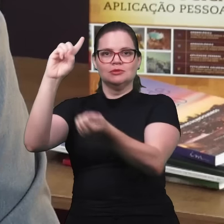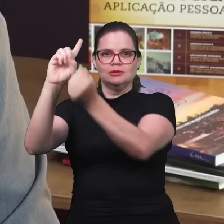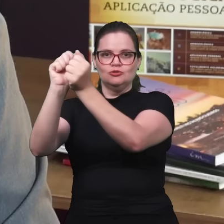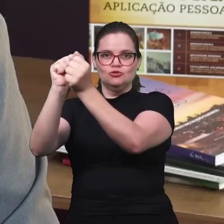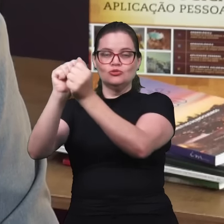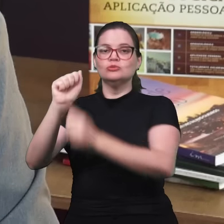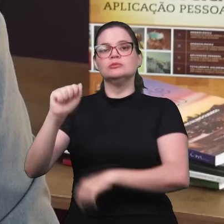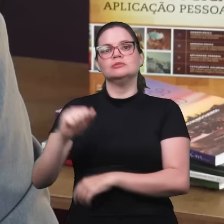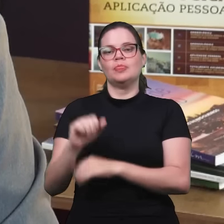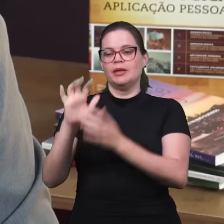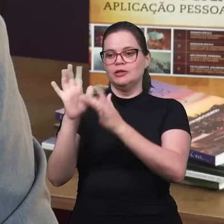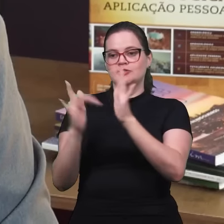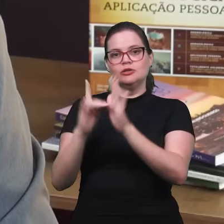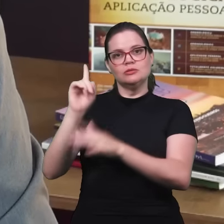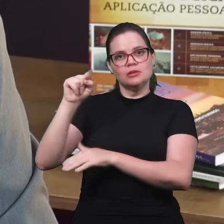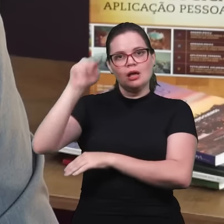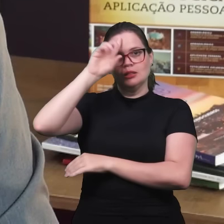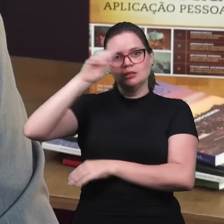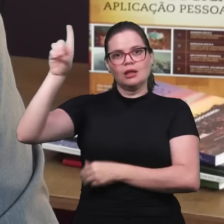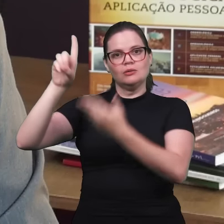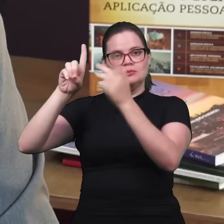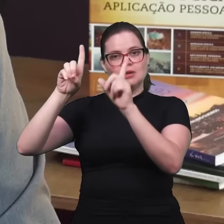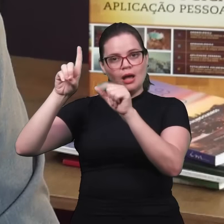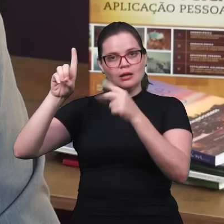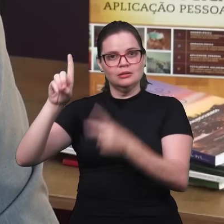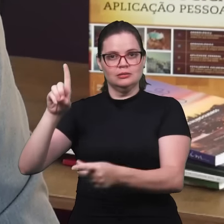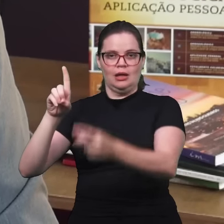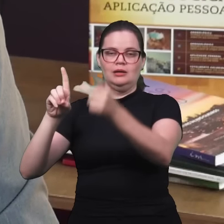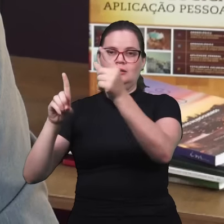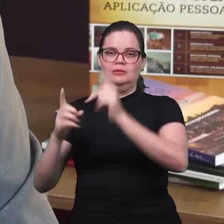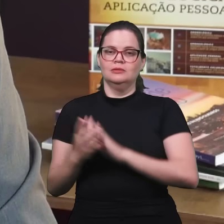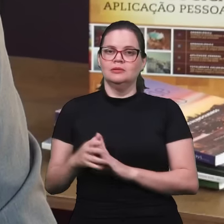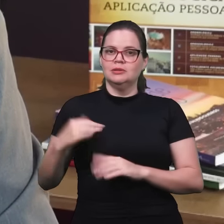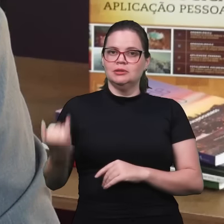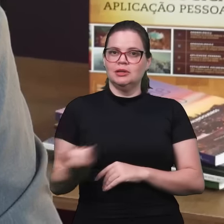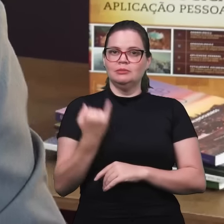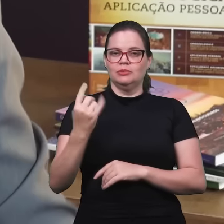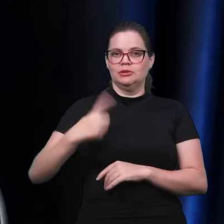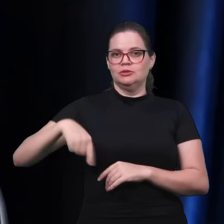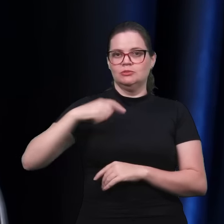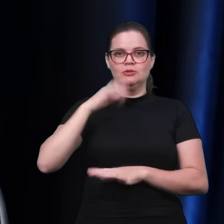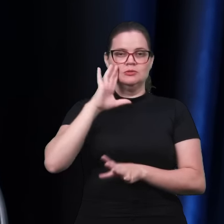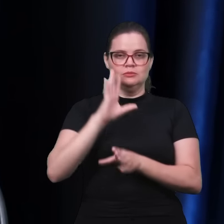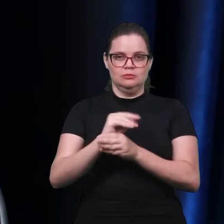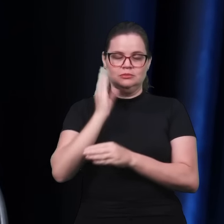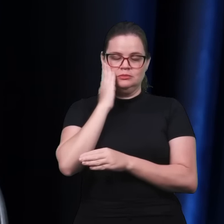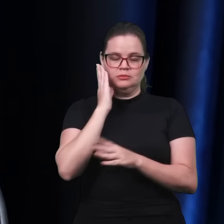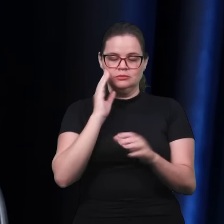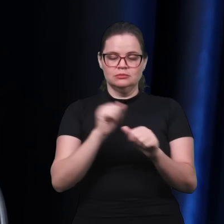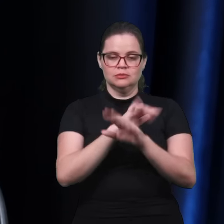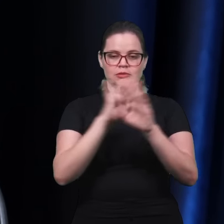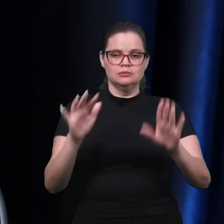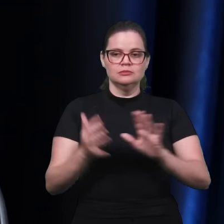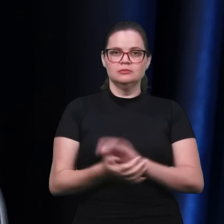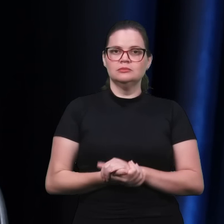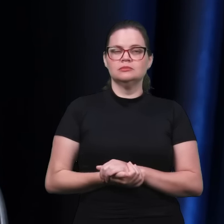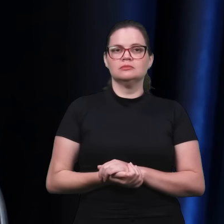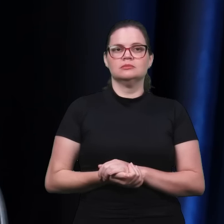como Deus e eterno. Né? Isso é muito importante para nós entendermos isso, né? Justamente, porque